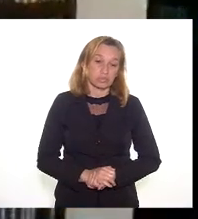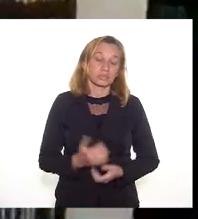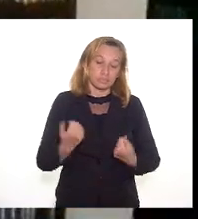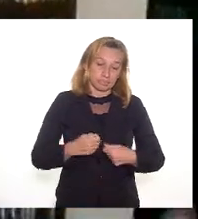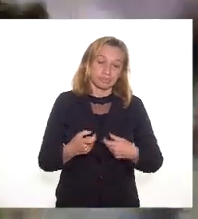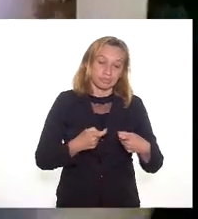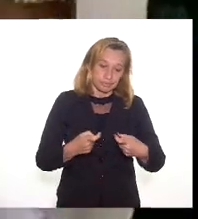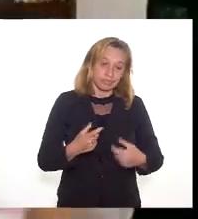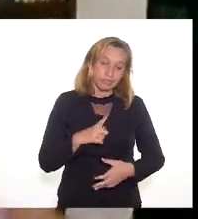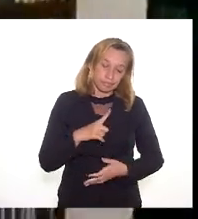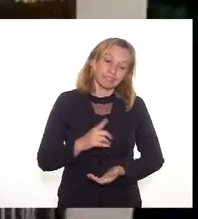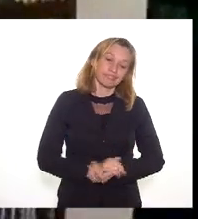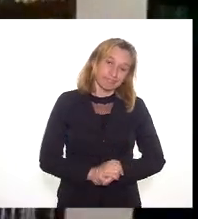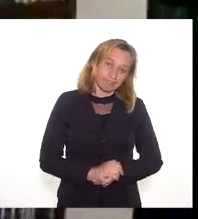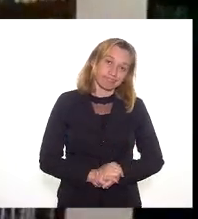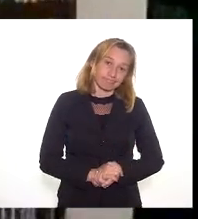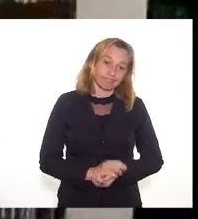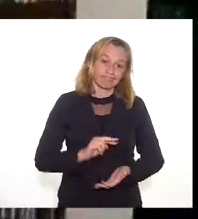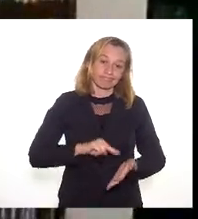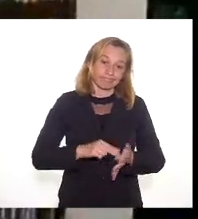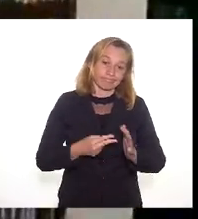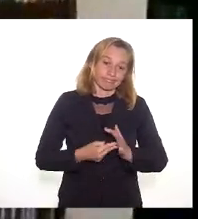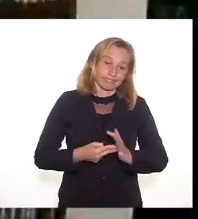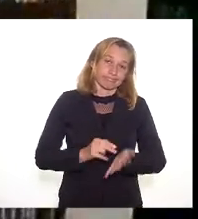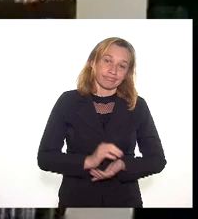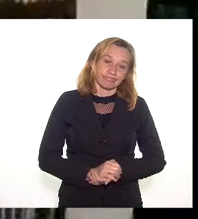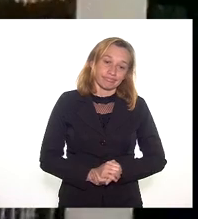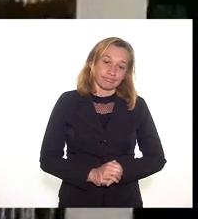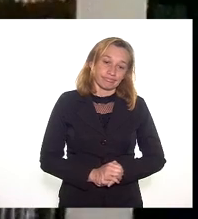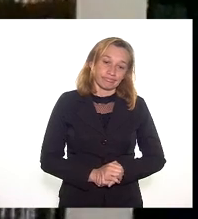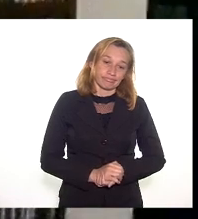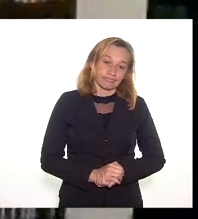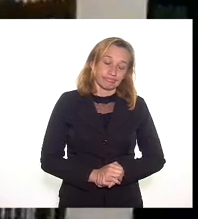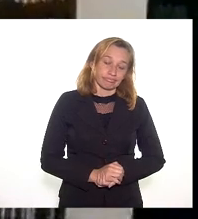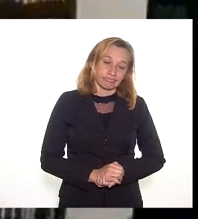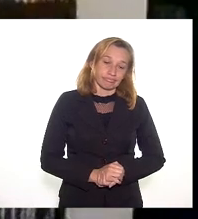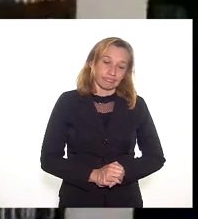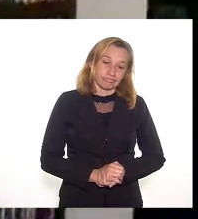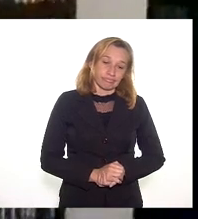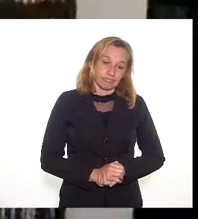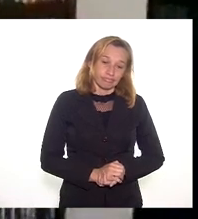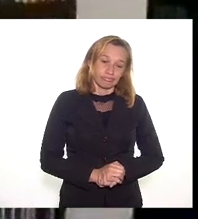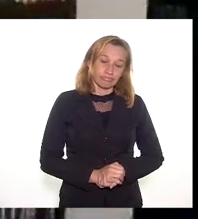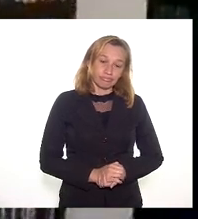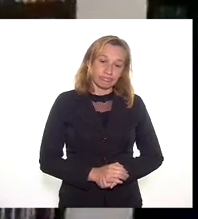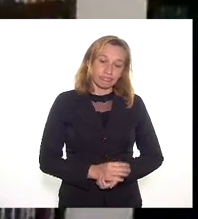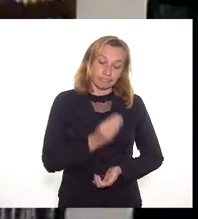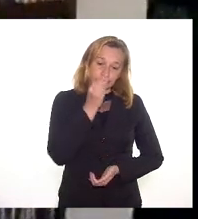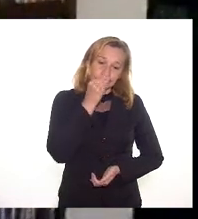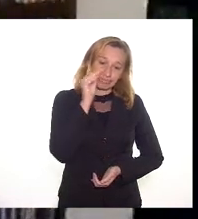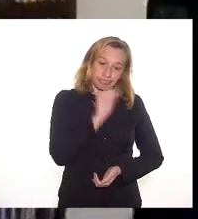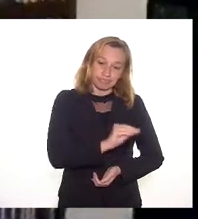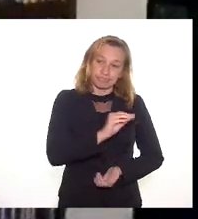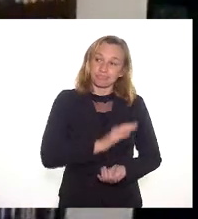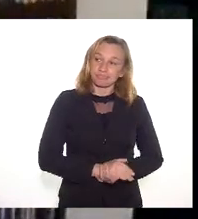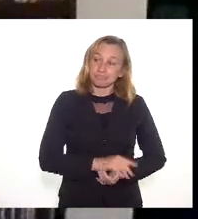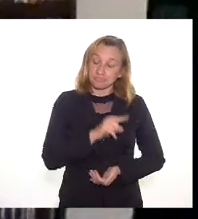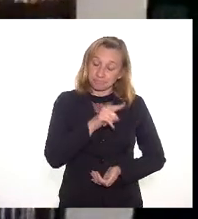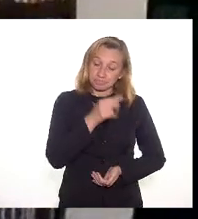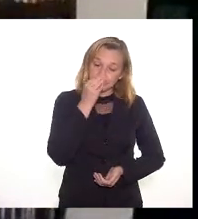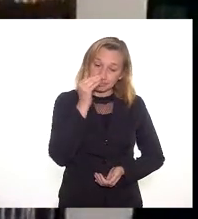conflito o conflito significa desrespeito desrespeito e este